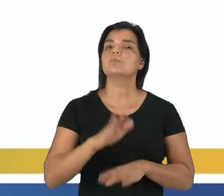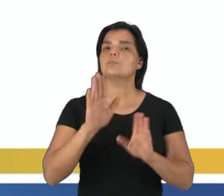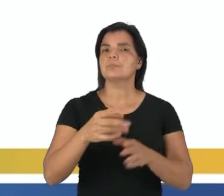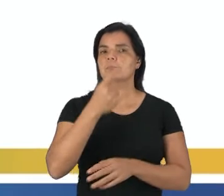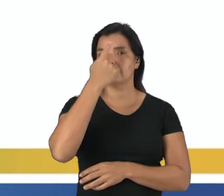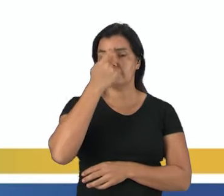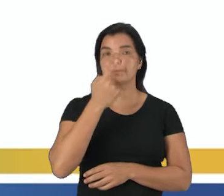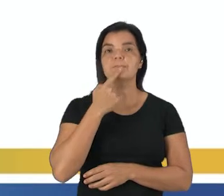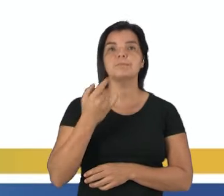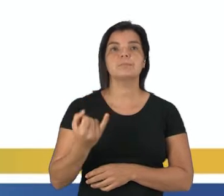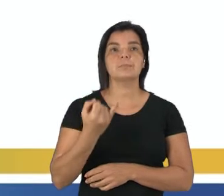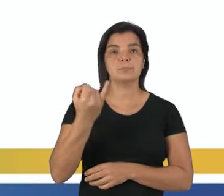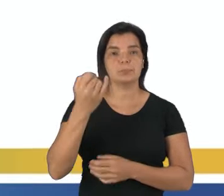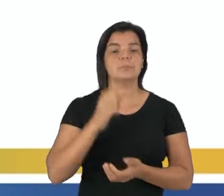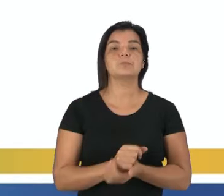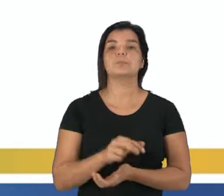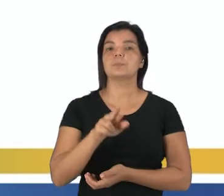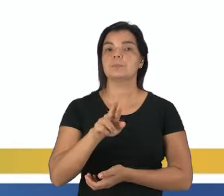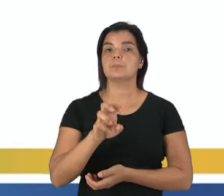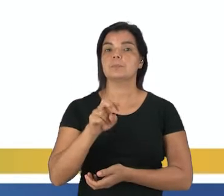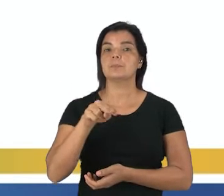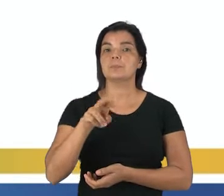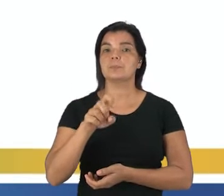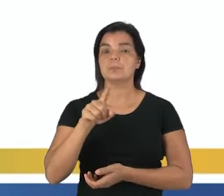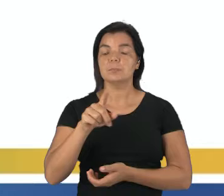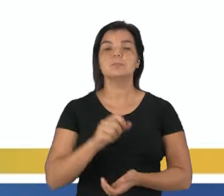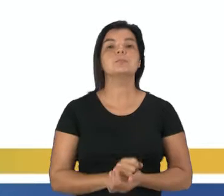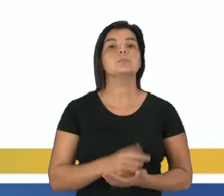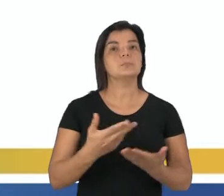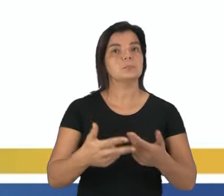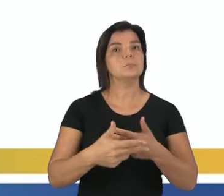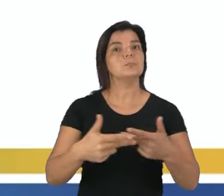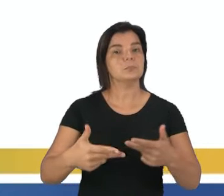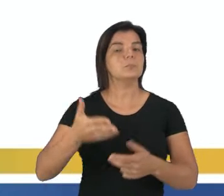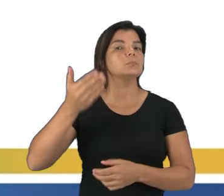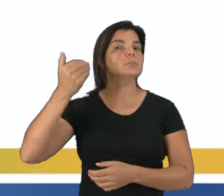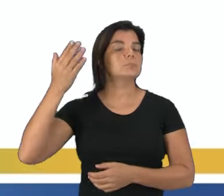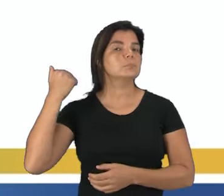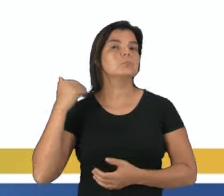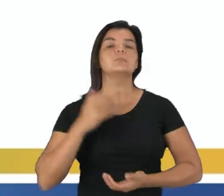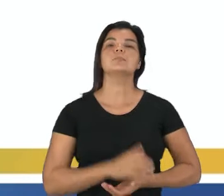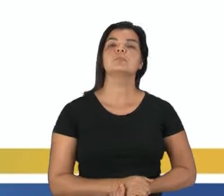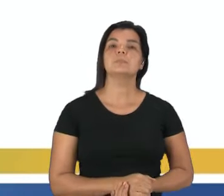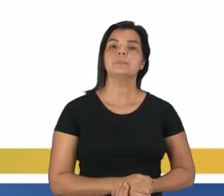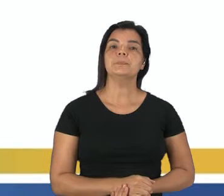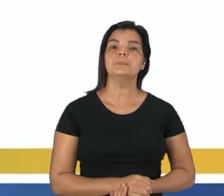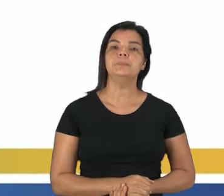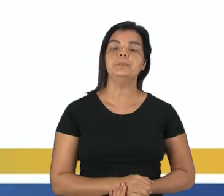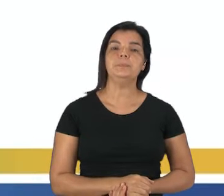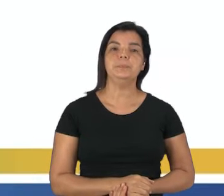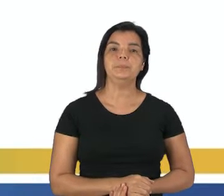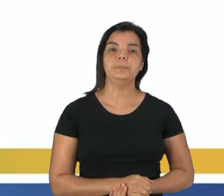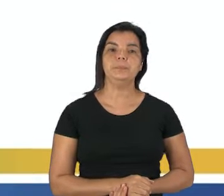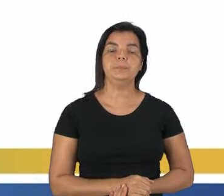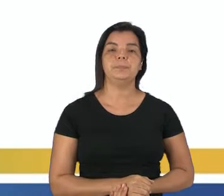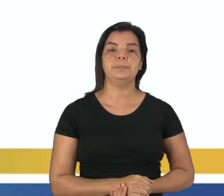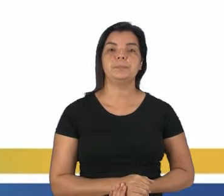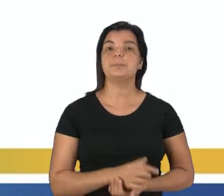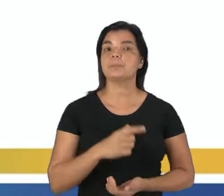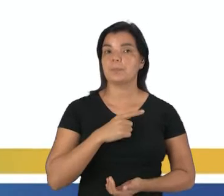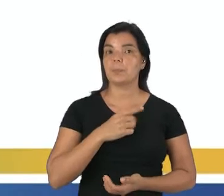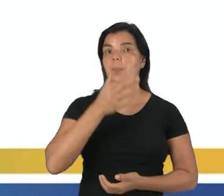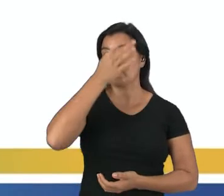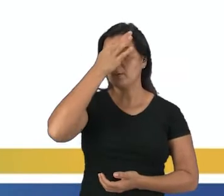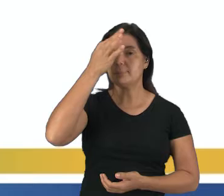né, que é René Descartes, né? Ele era muita coisa, né, na época dele. E dentre elas, ele